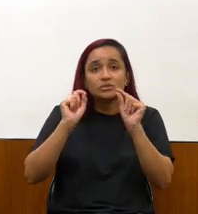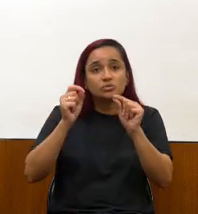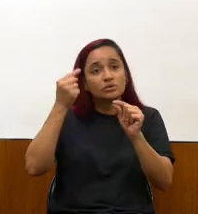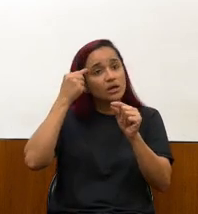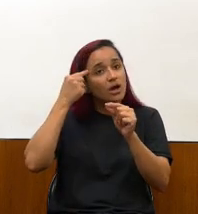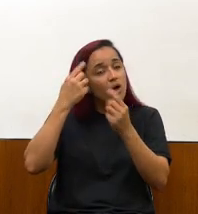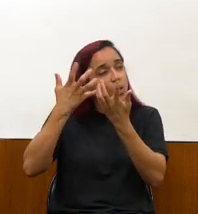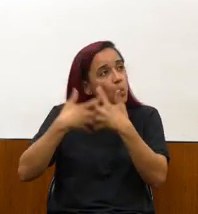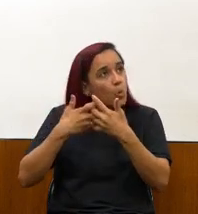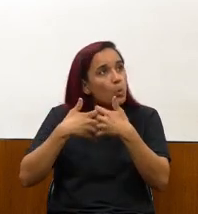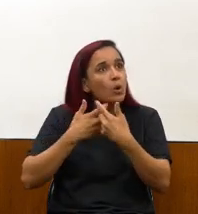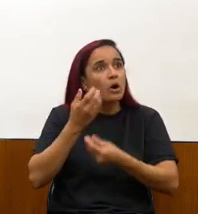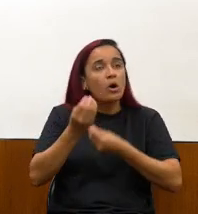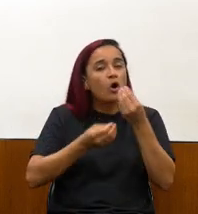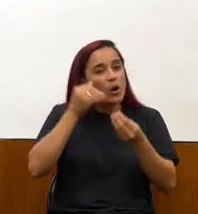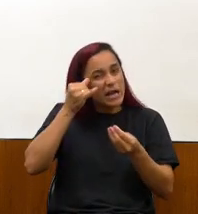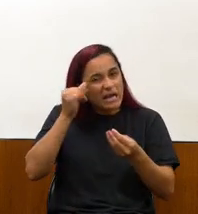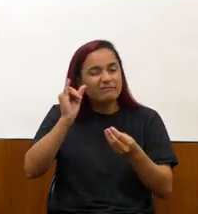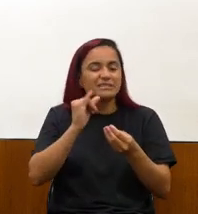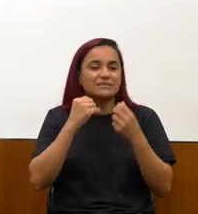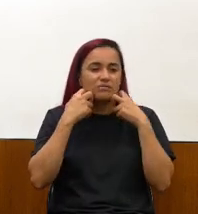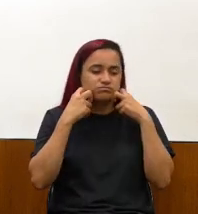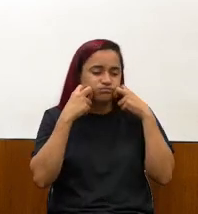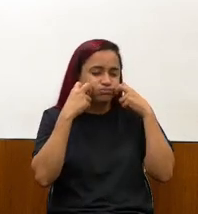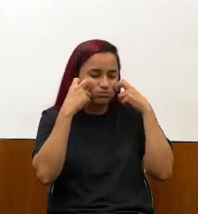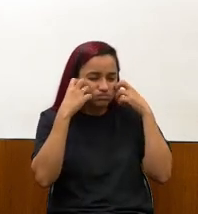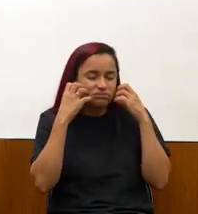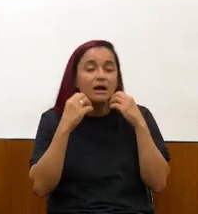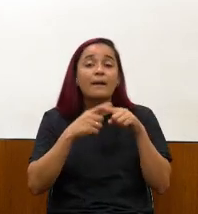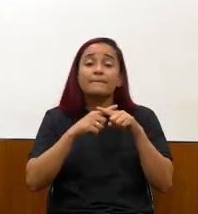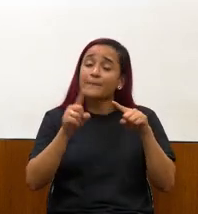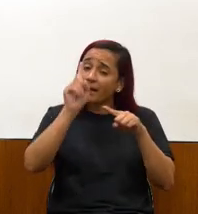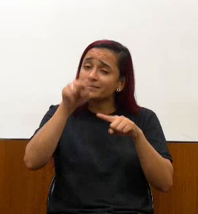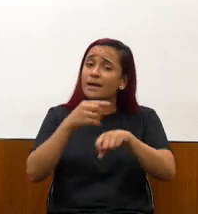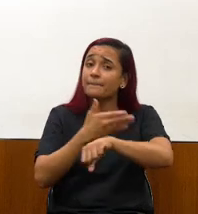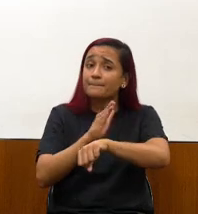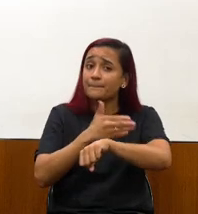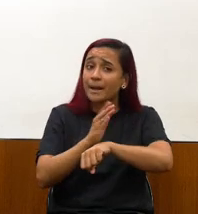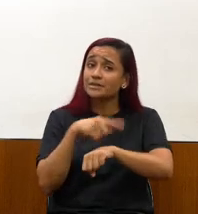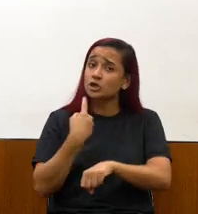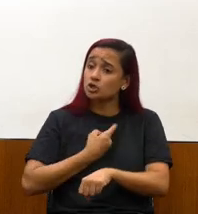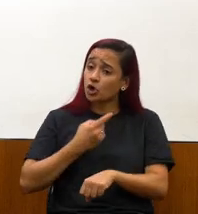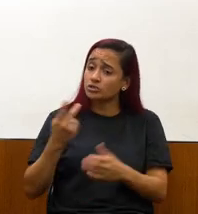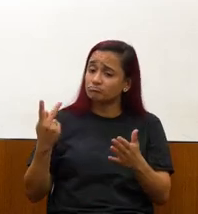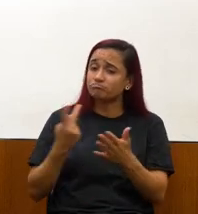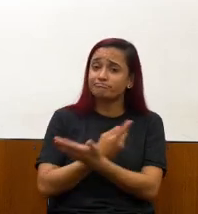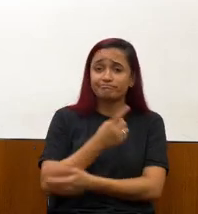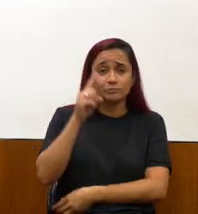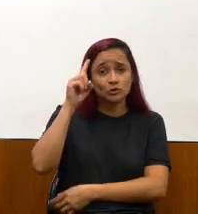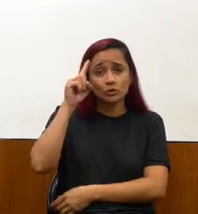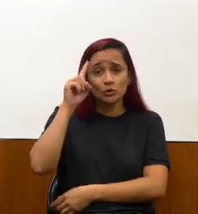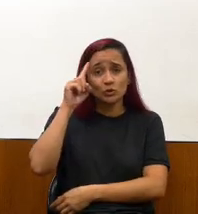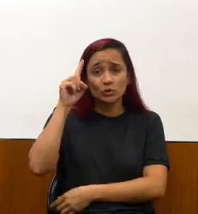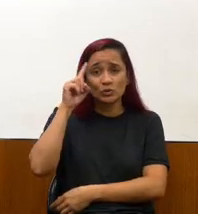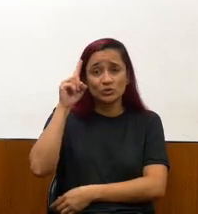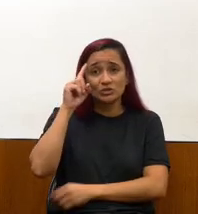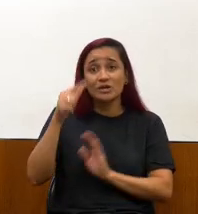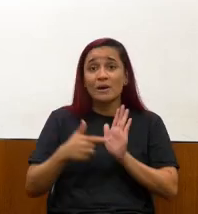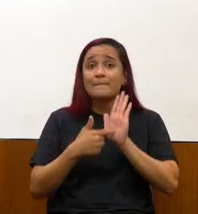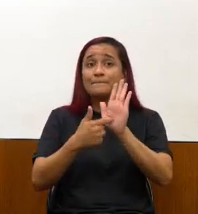de constrangimento, mas isso tudo são comportamentos inconscientes que a gente toma no dia a dia, que isso reflete uma